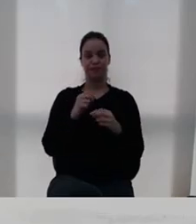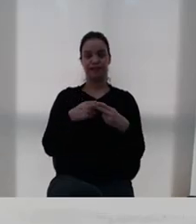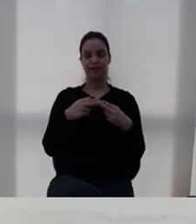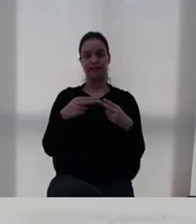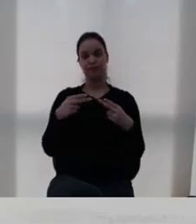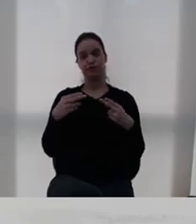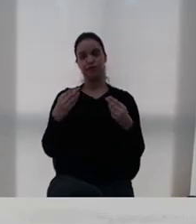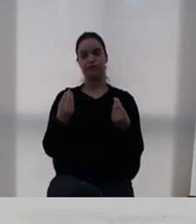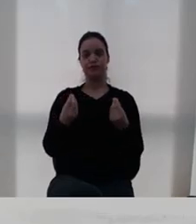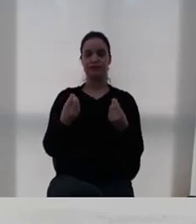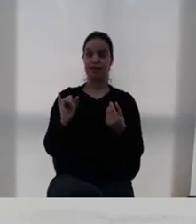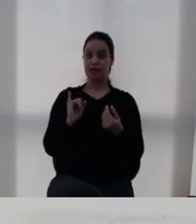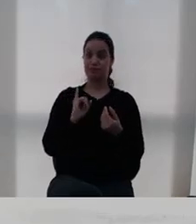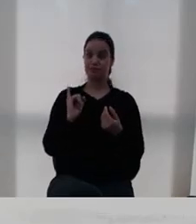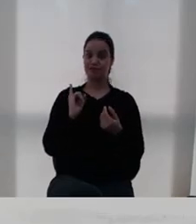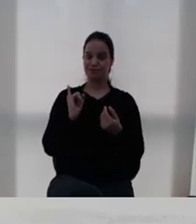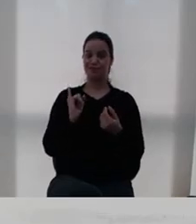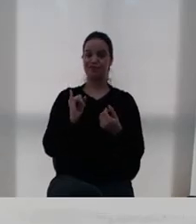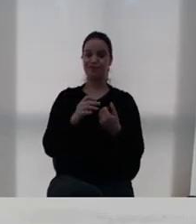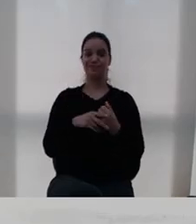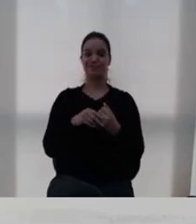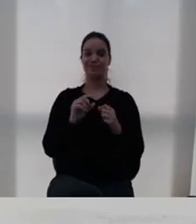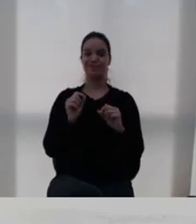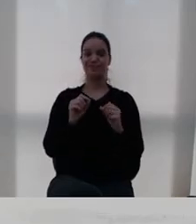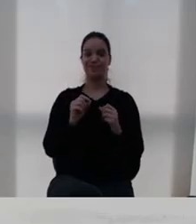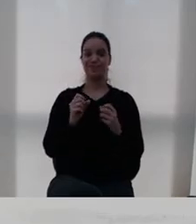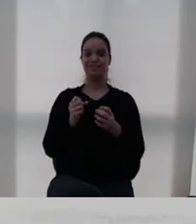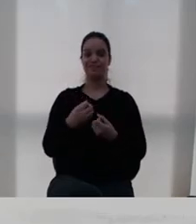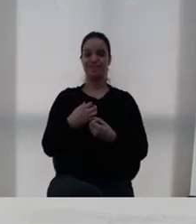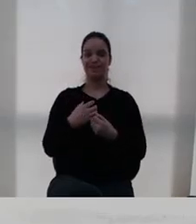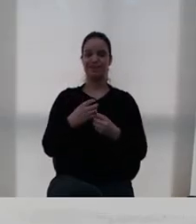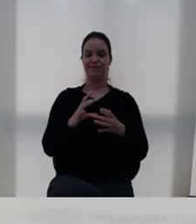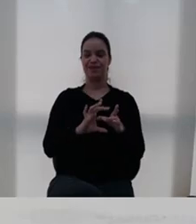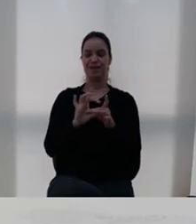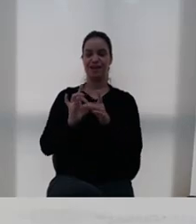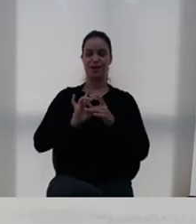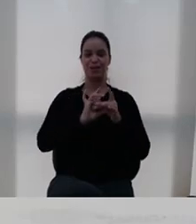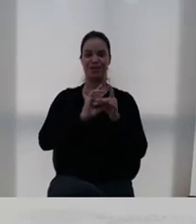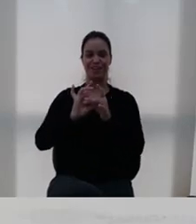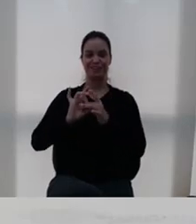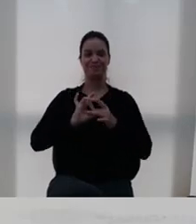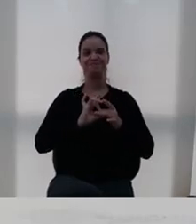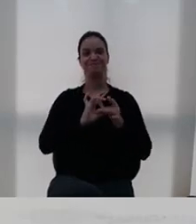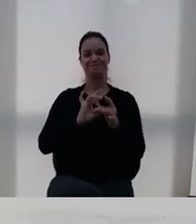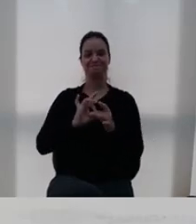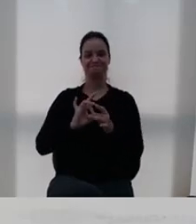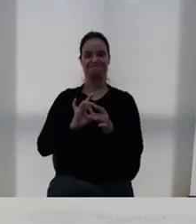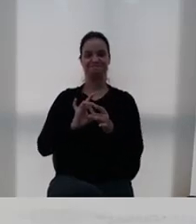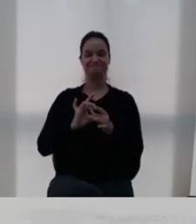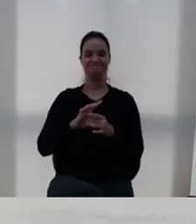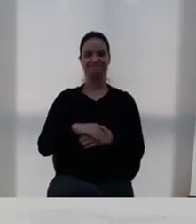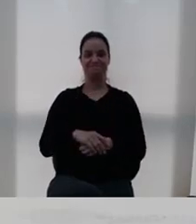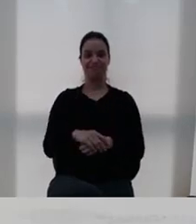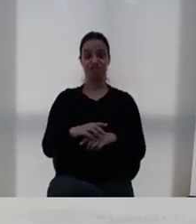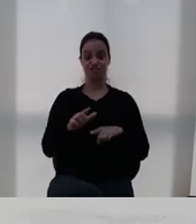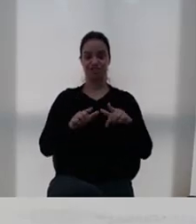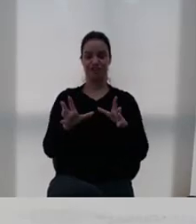é importantíssima numa instituição pública, que é o espírito de corpo, o espírito de construção